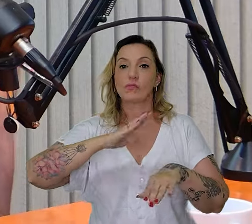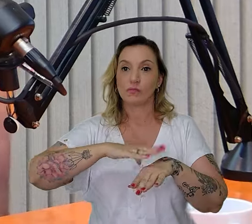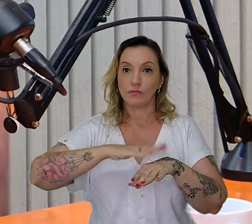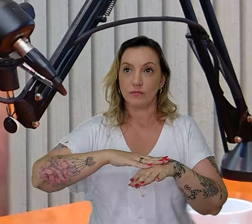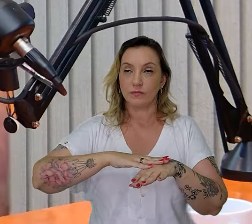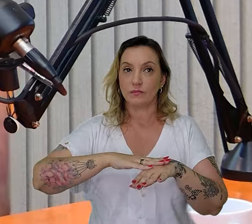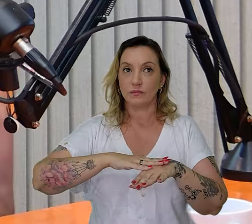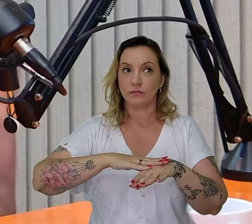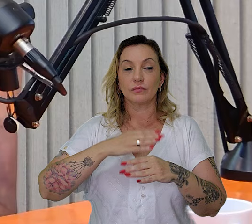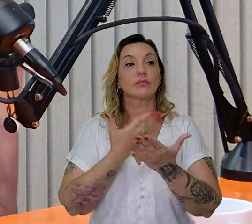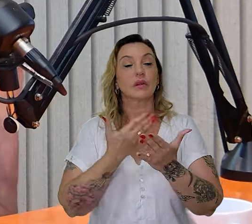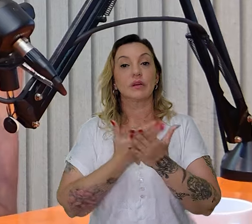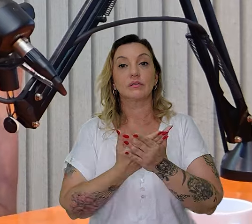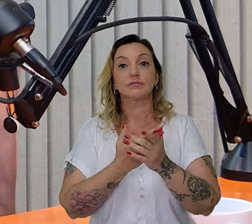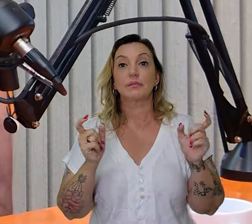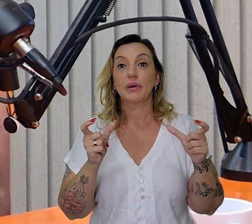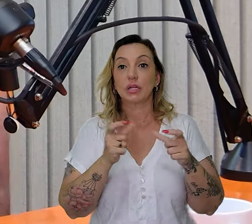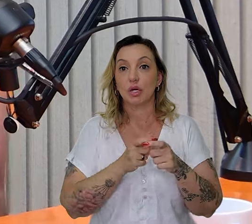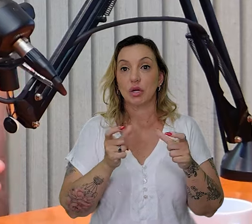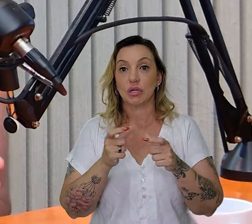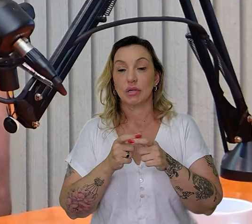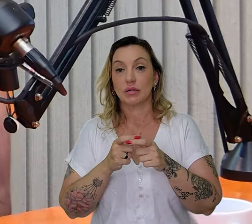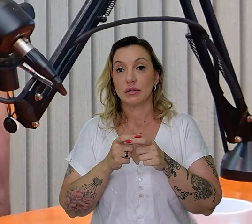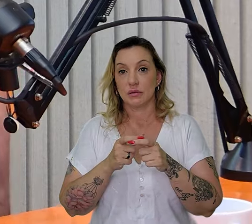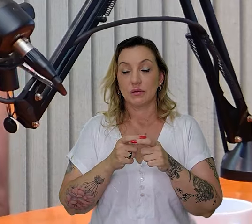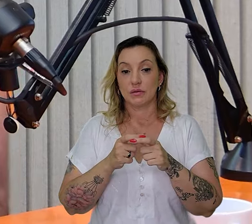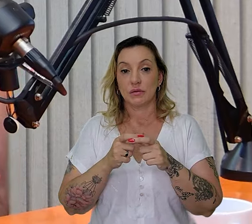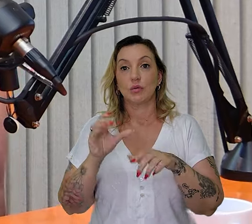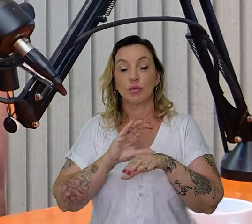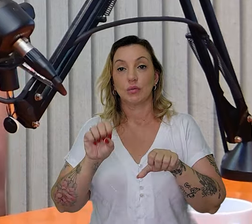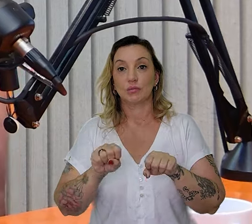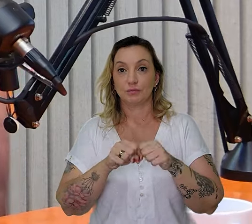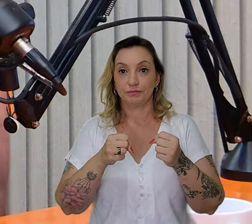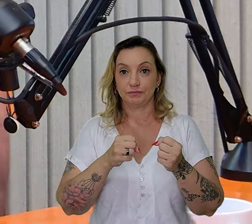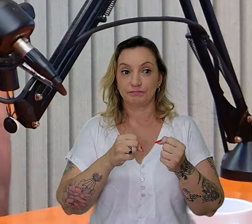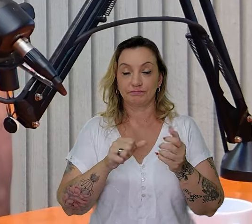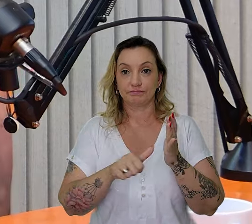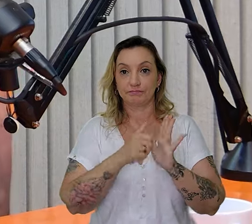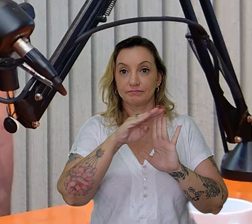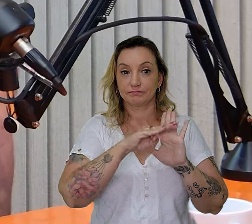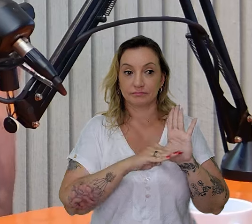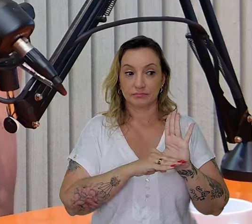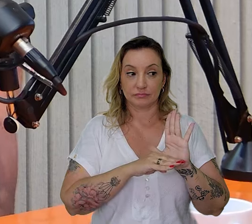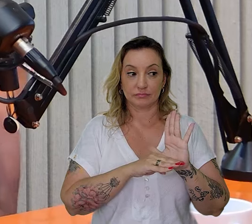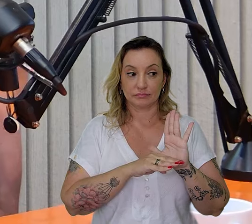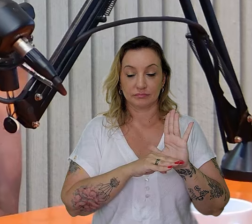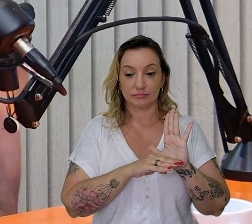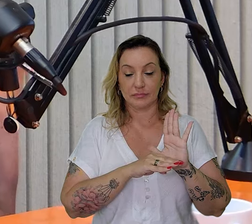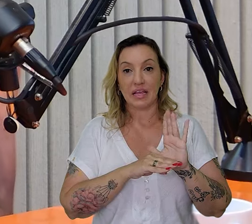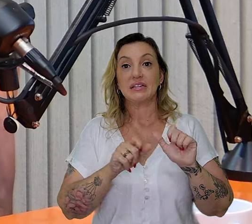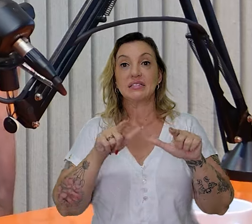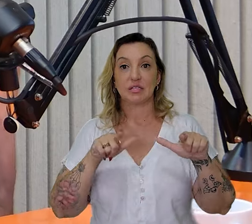menores então o bacharelado ele é quebrado num primeiro programa que se chama certificate que são as sete